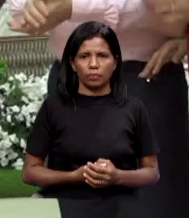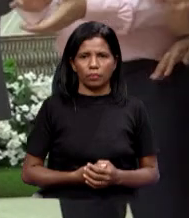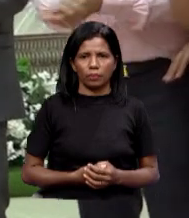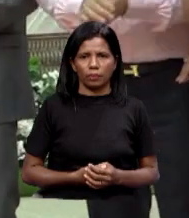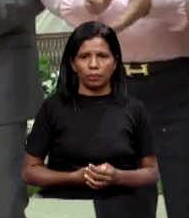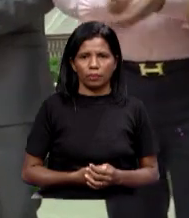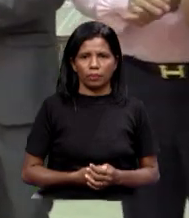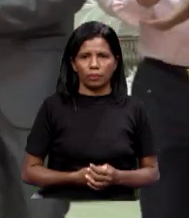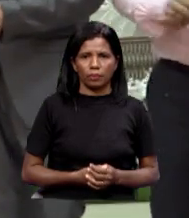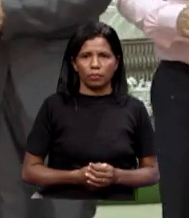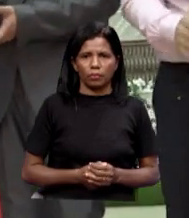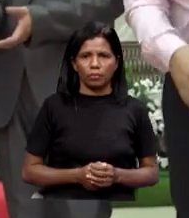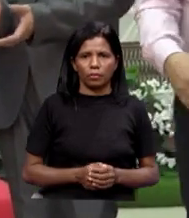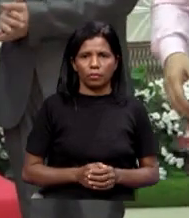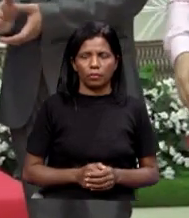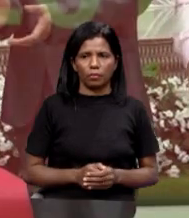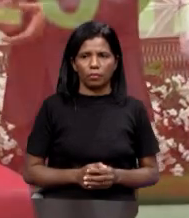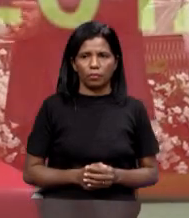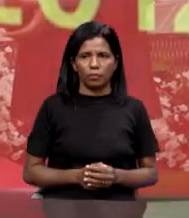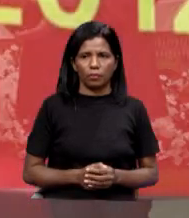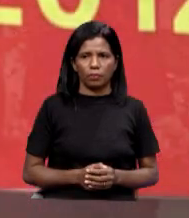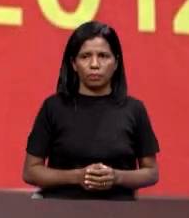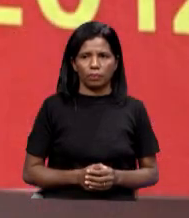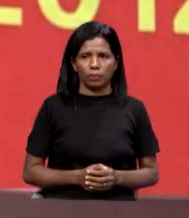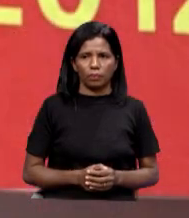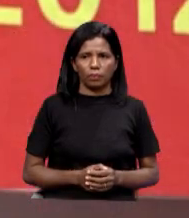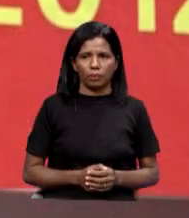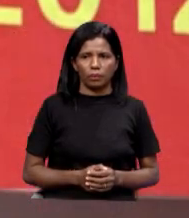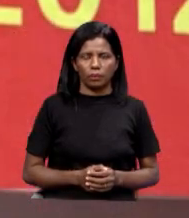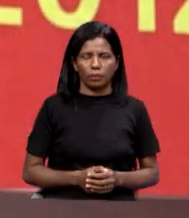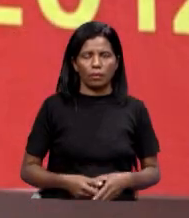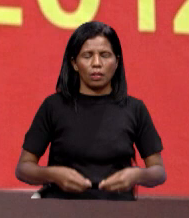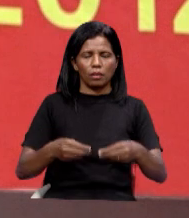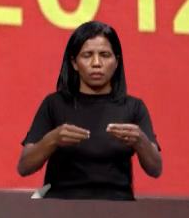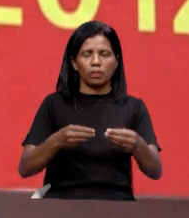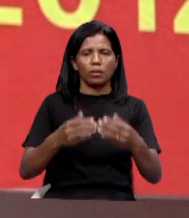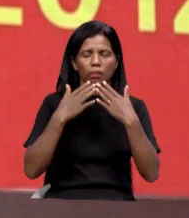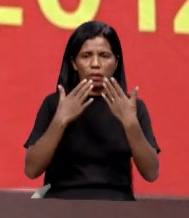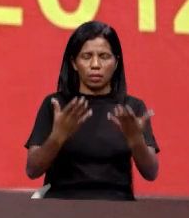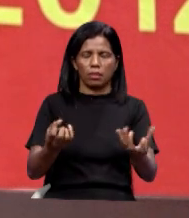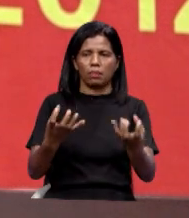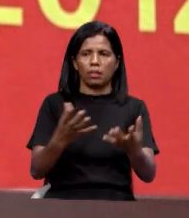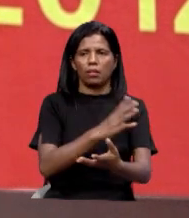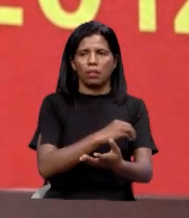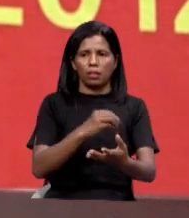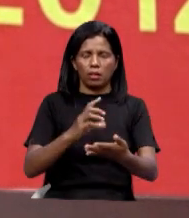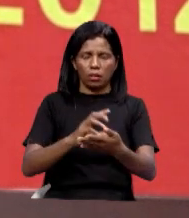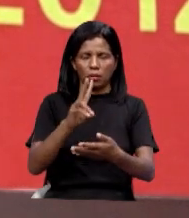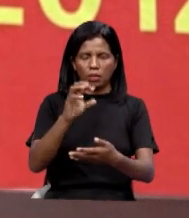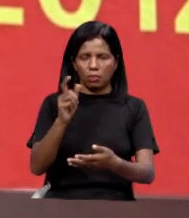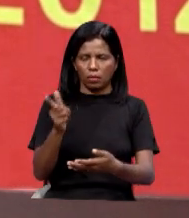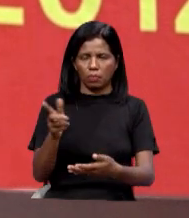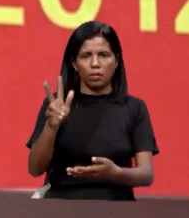Ministério, problemática da volta, possuindo de plano estratégico de desenvolvimento nacional, para